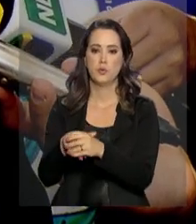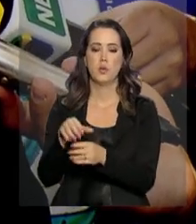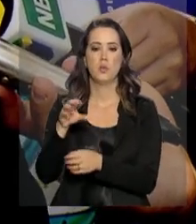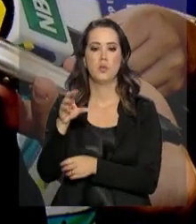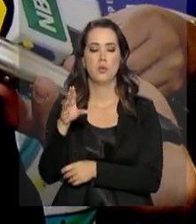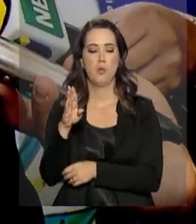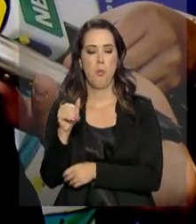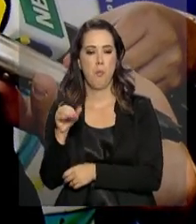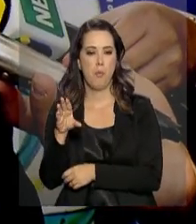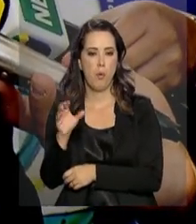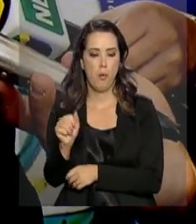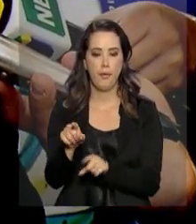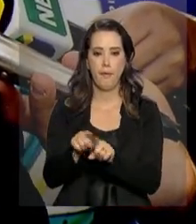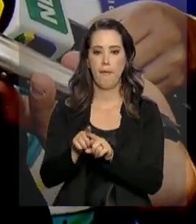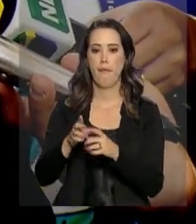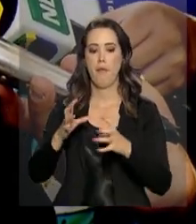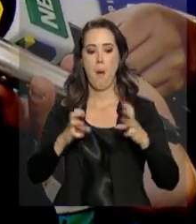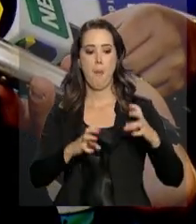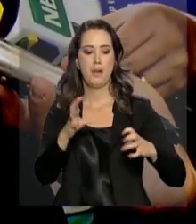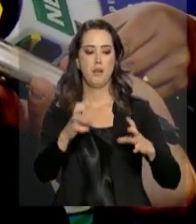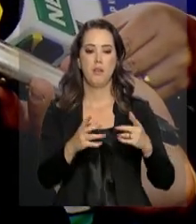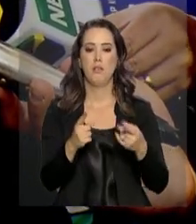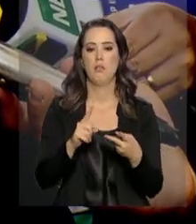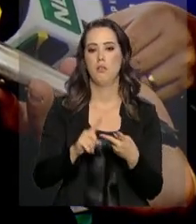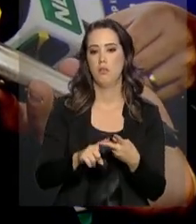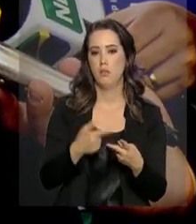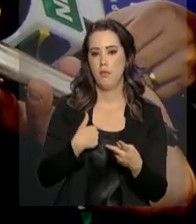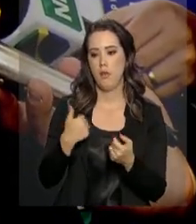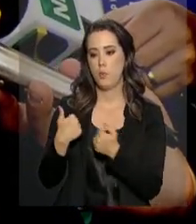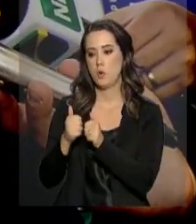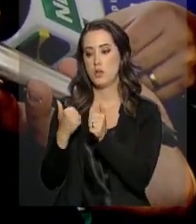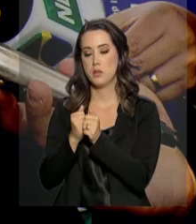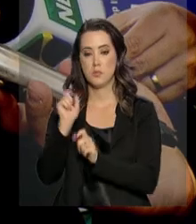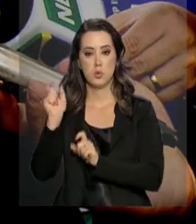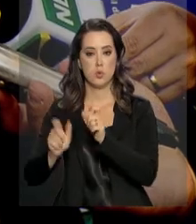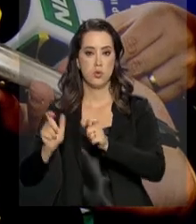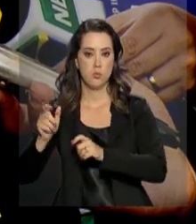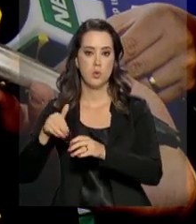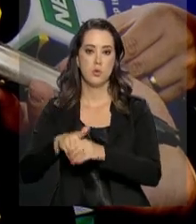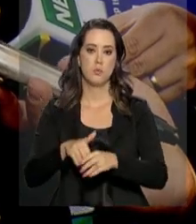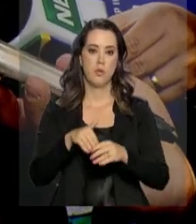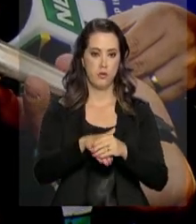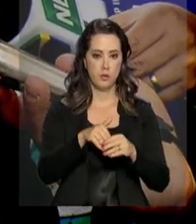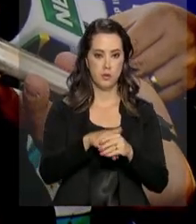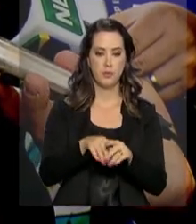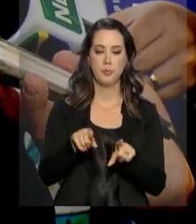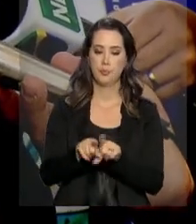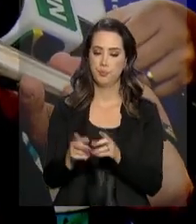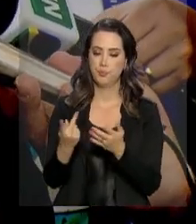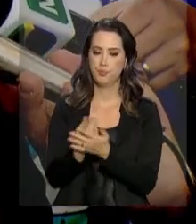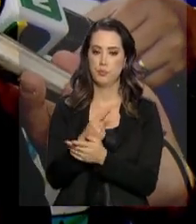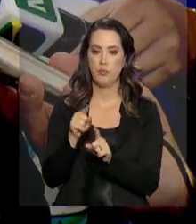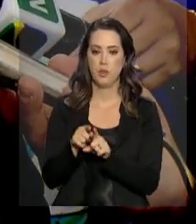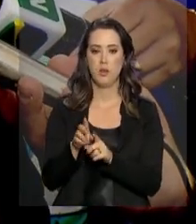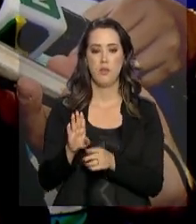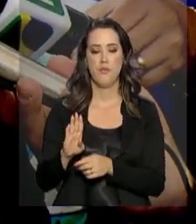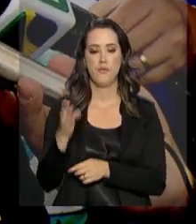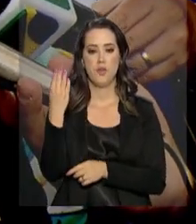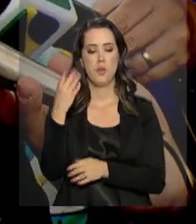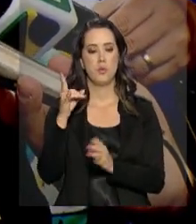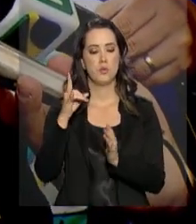que acontece é a tentativa de transporte ilegal de eleitores que também têm de acorrer à falsificação